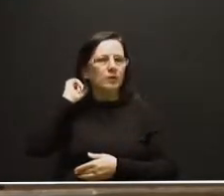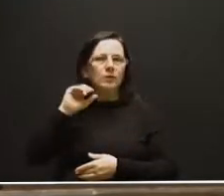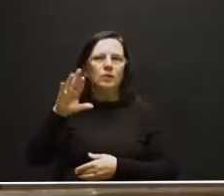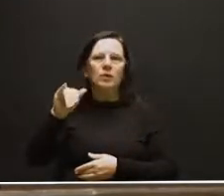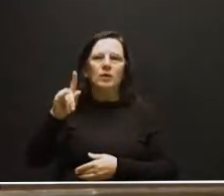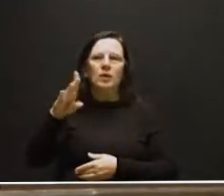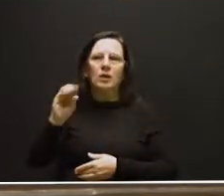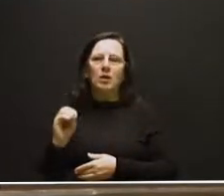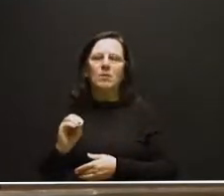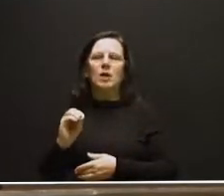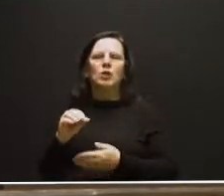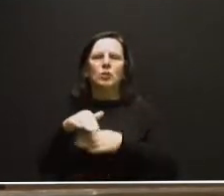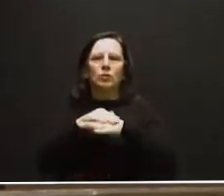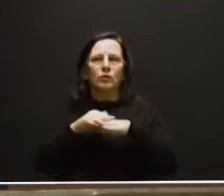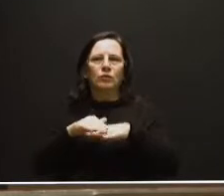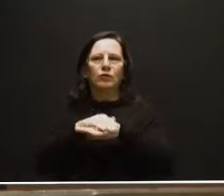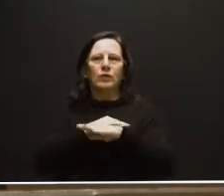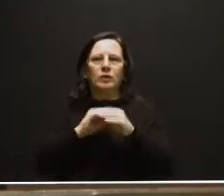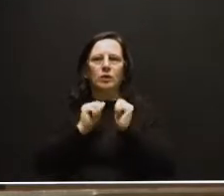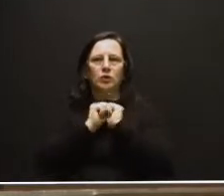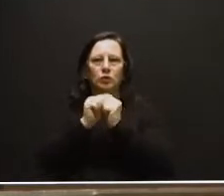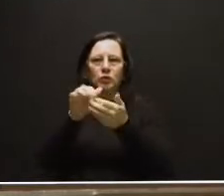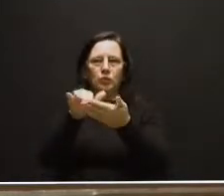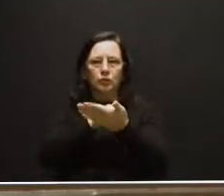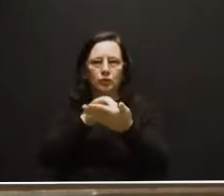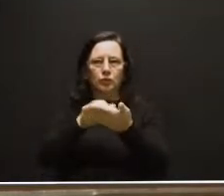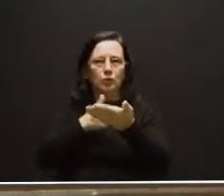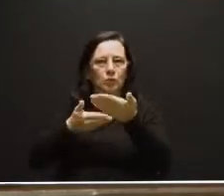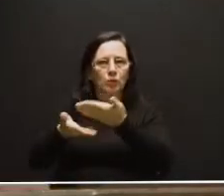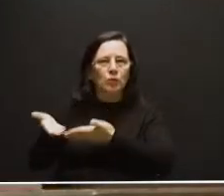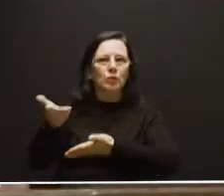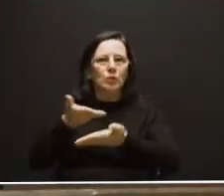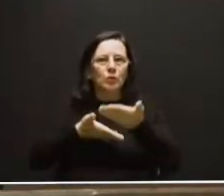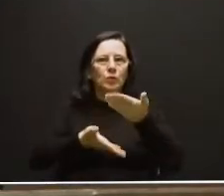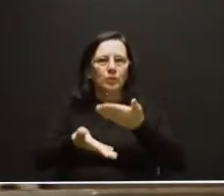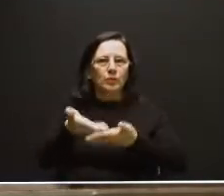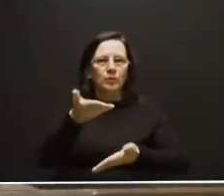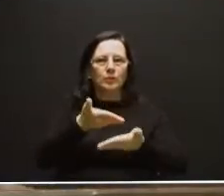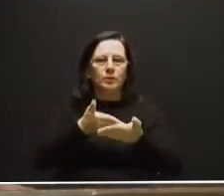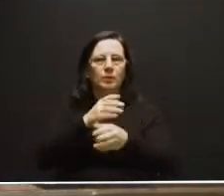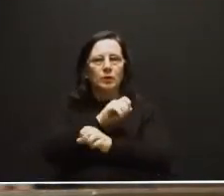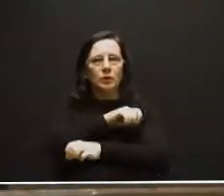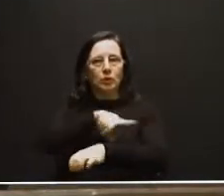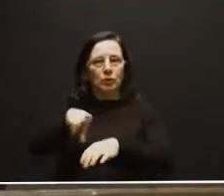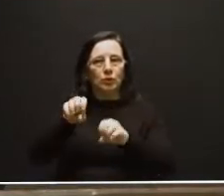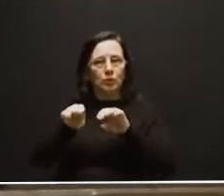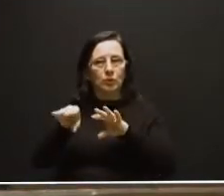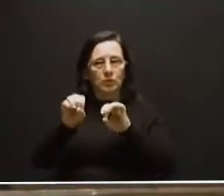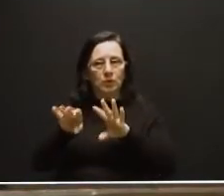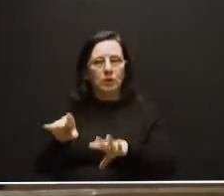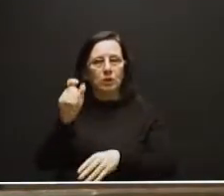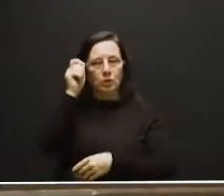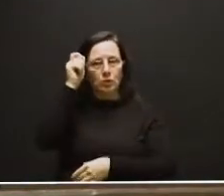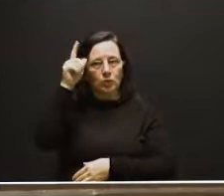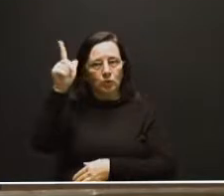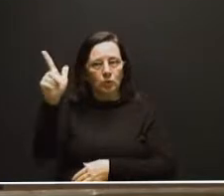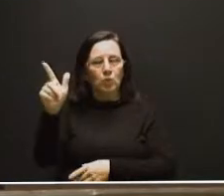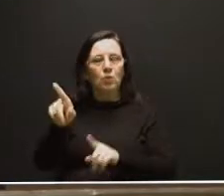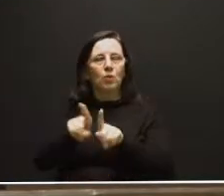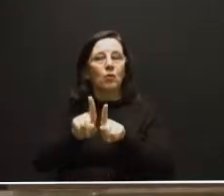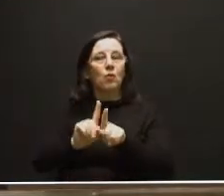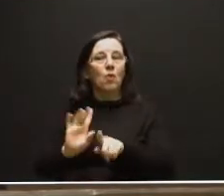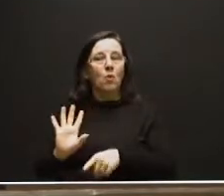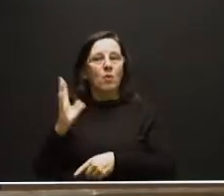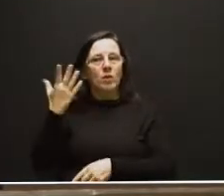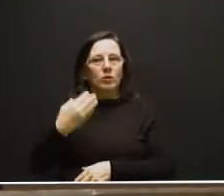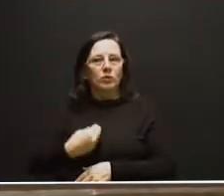converse com o secretário que faça essa troca principalmente na questão da educação e cultura que estamos vivendo aí um momento